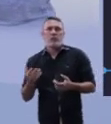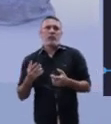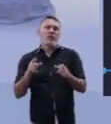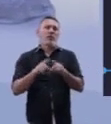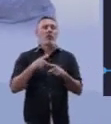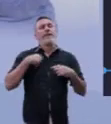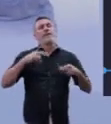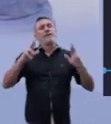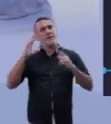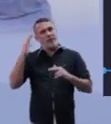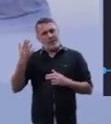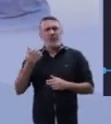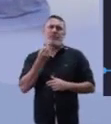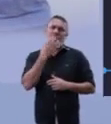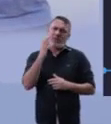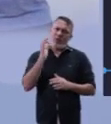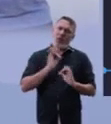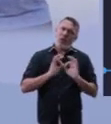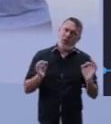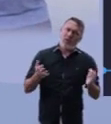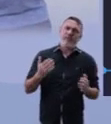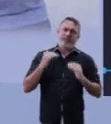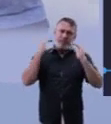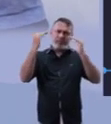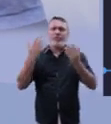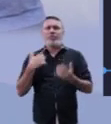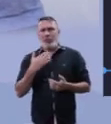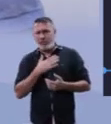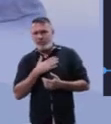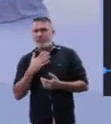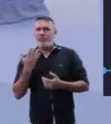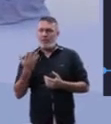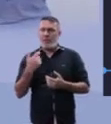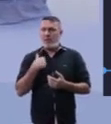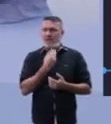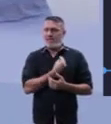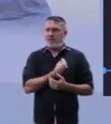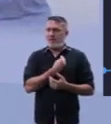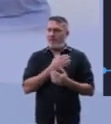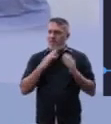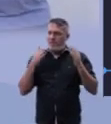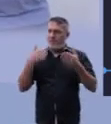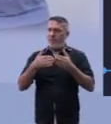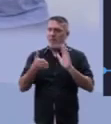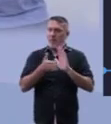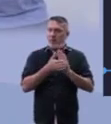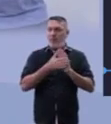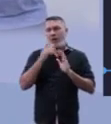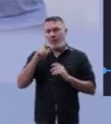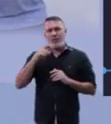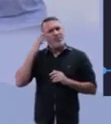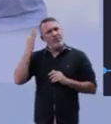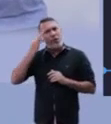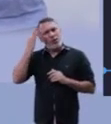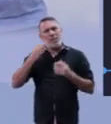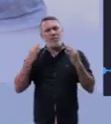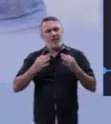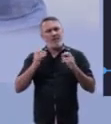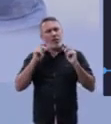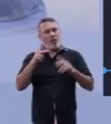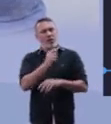Ai, tomara que vocês sejam manipulados pela ciência. Não, o que a ciência falou, eu estou falando. Né? A minha vida é pautada naquilo